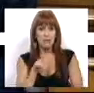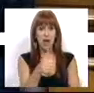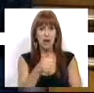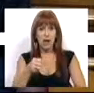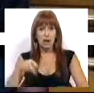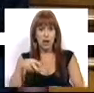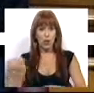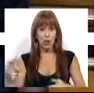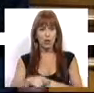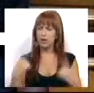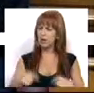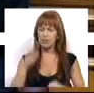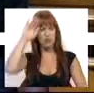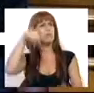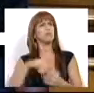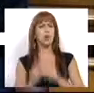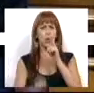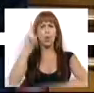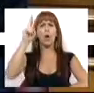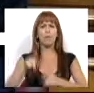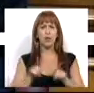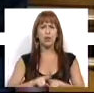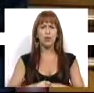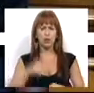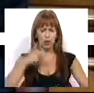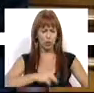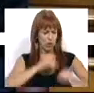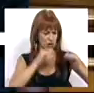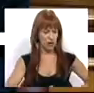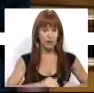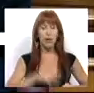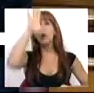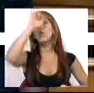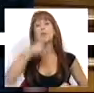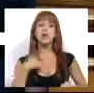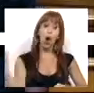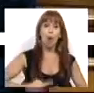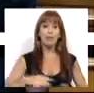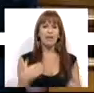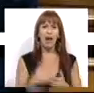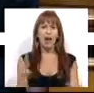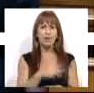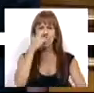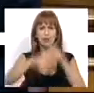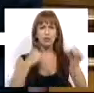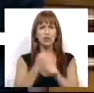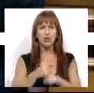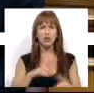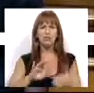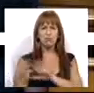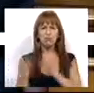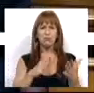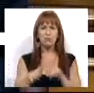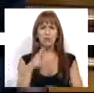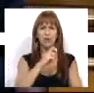1.500 euros, teremos de concluir que o aumento do corte que o Governo quer impor à maioria dos trabalhadores deverá